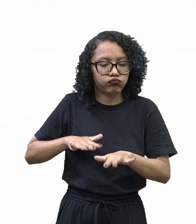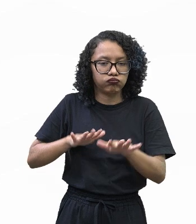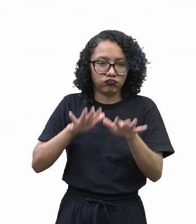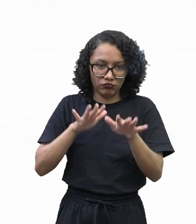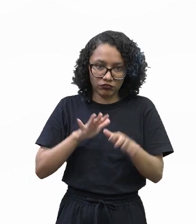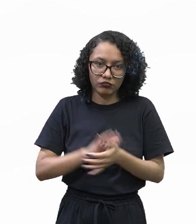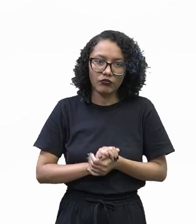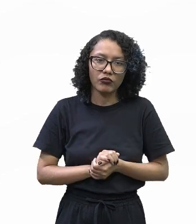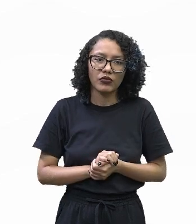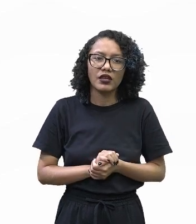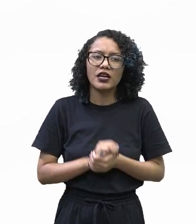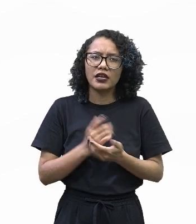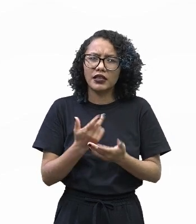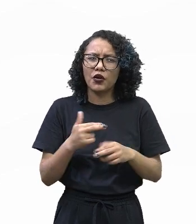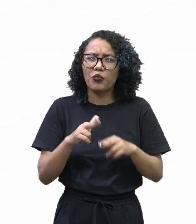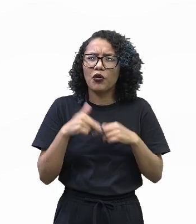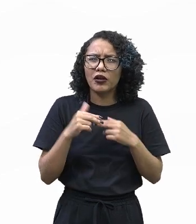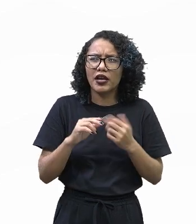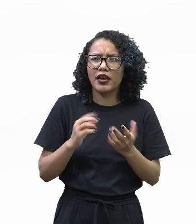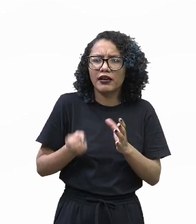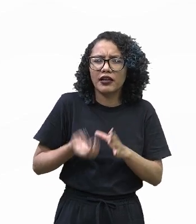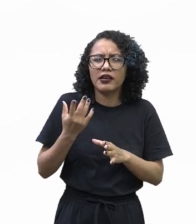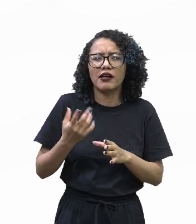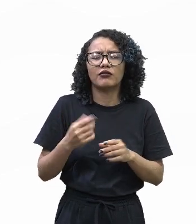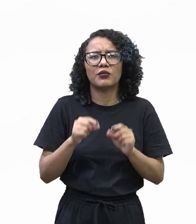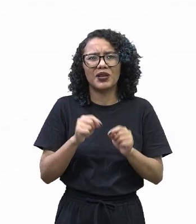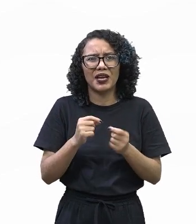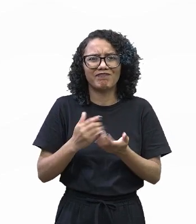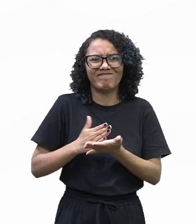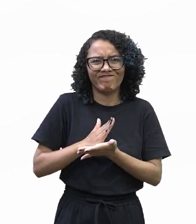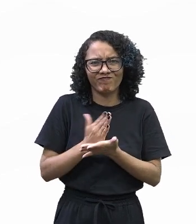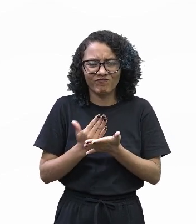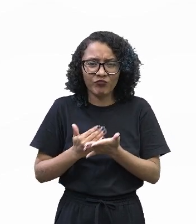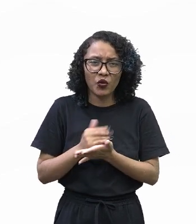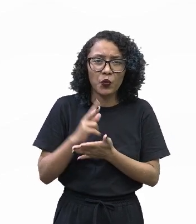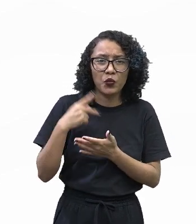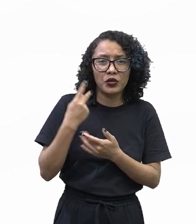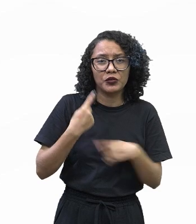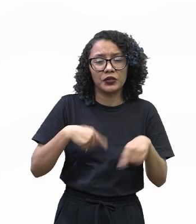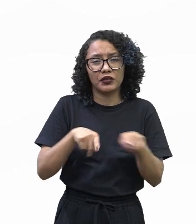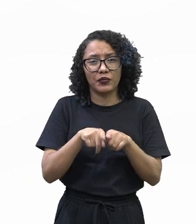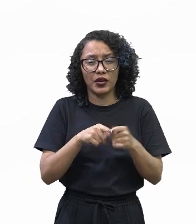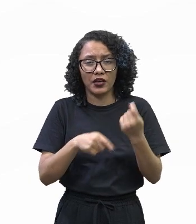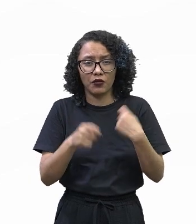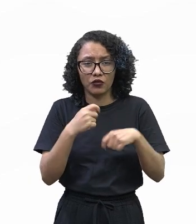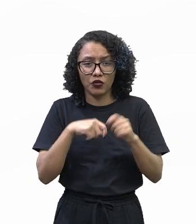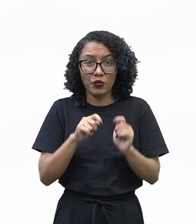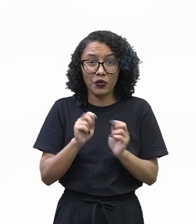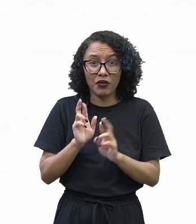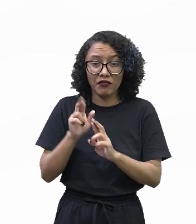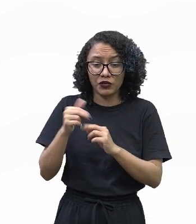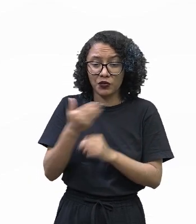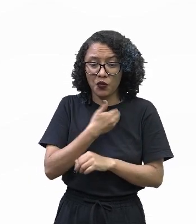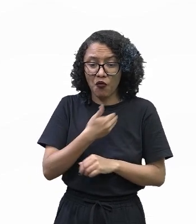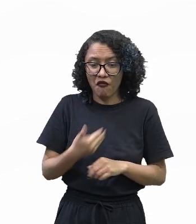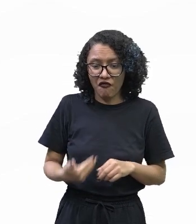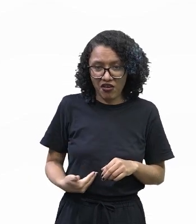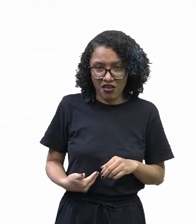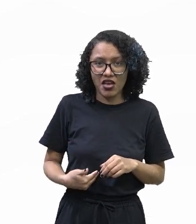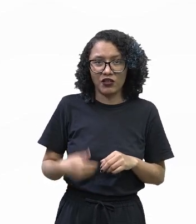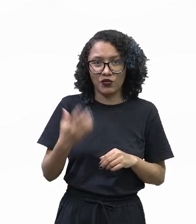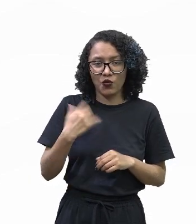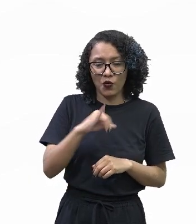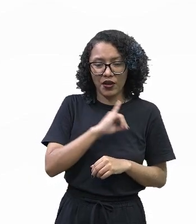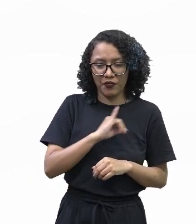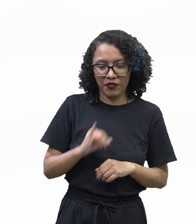por insatisfações políticas, sociais e econômicas com o governo imperial e o controle